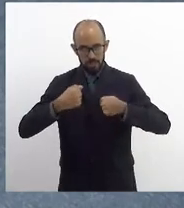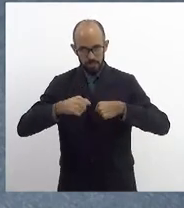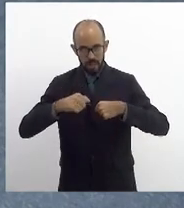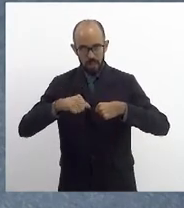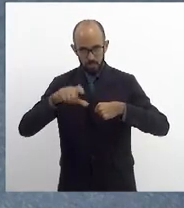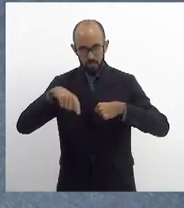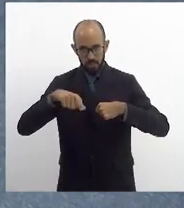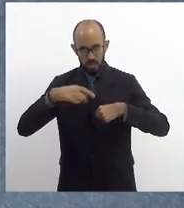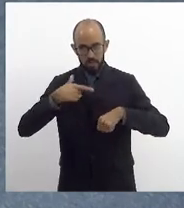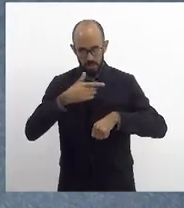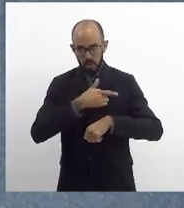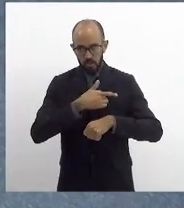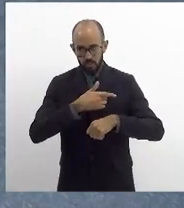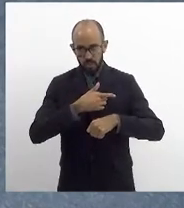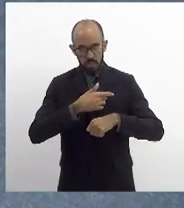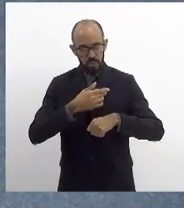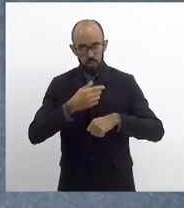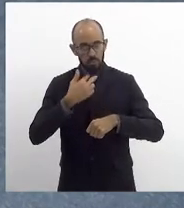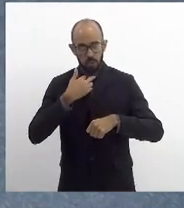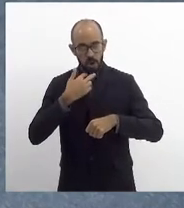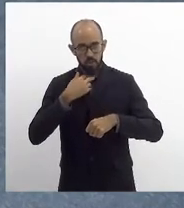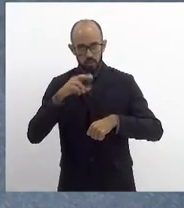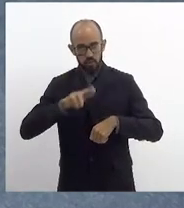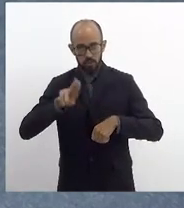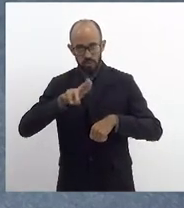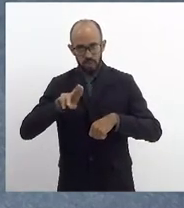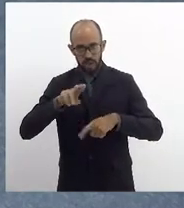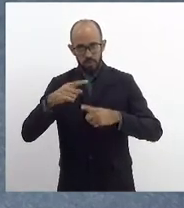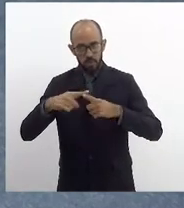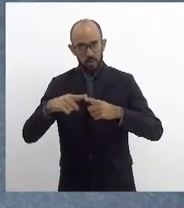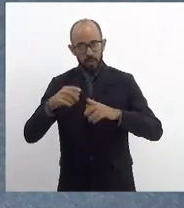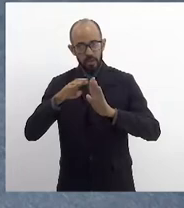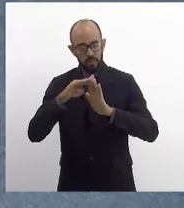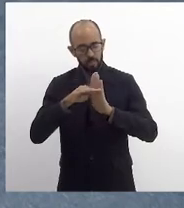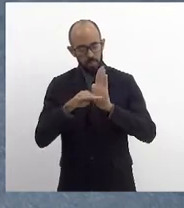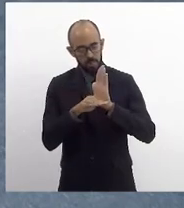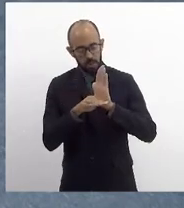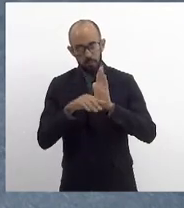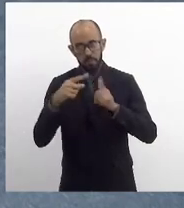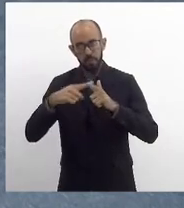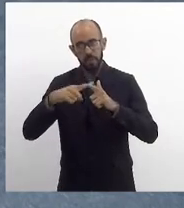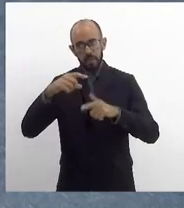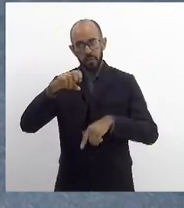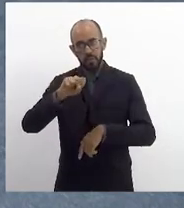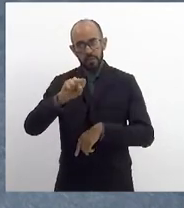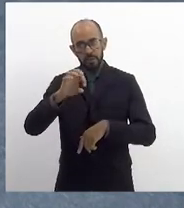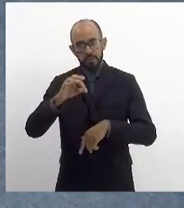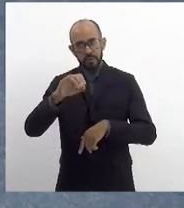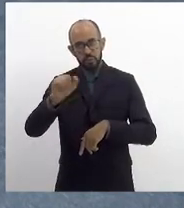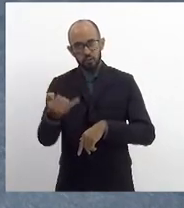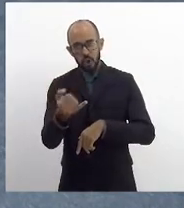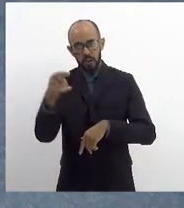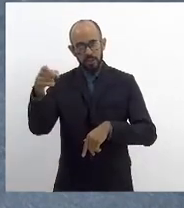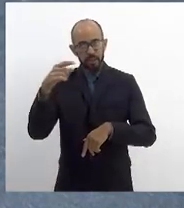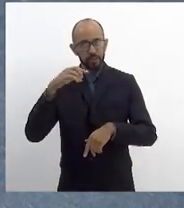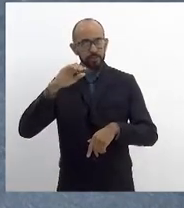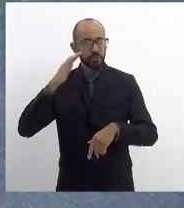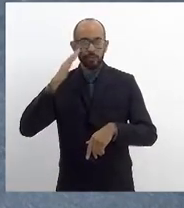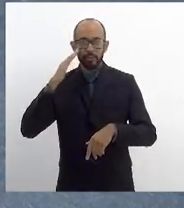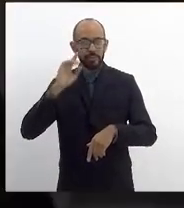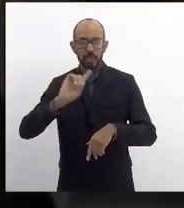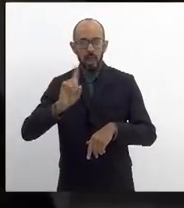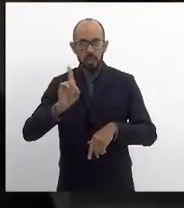saúde ele vai deixar de utilizar o plano de saúde porque não faz parte do rol do que o STJ tem entendimento que nem conhece a realidade